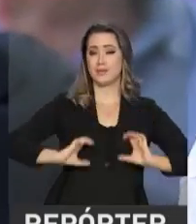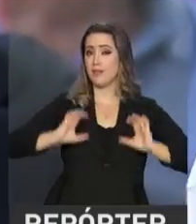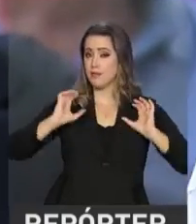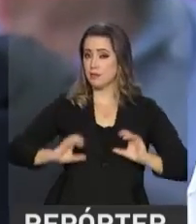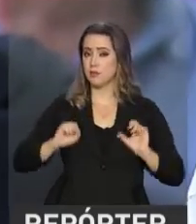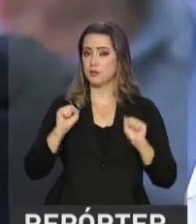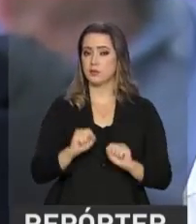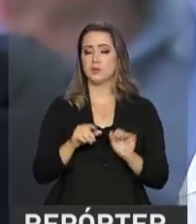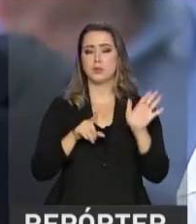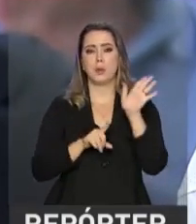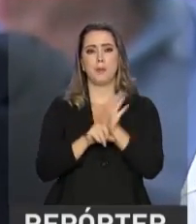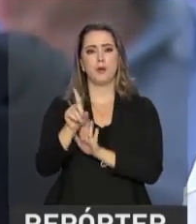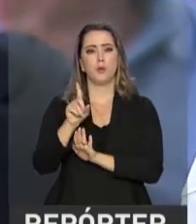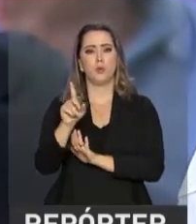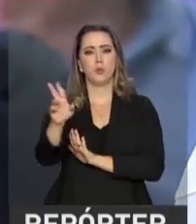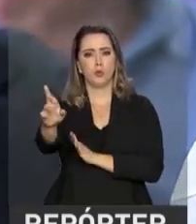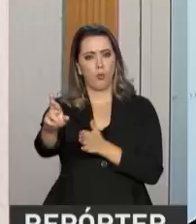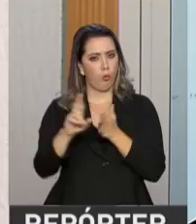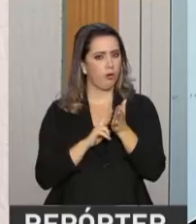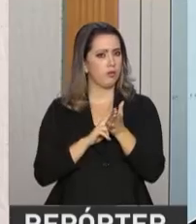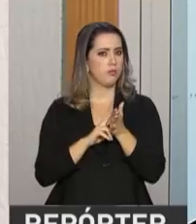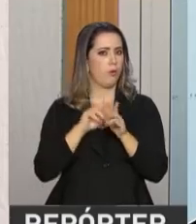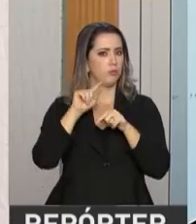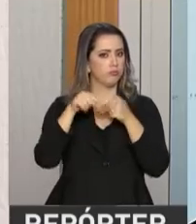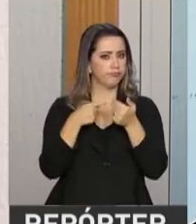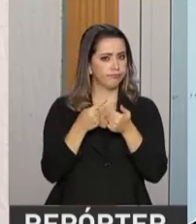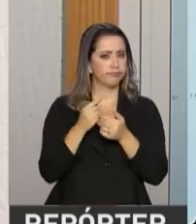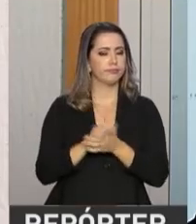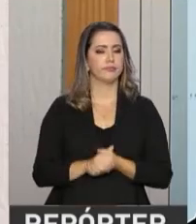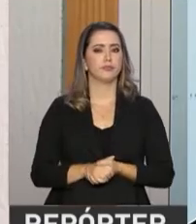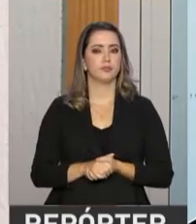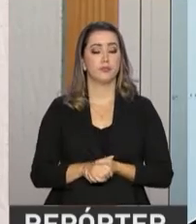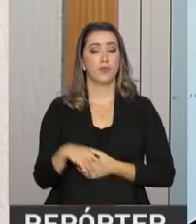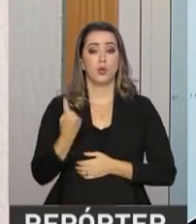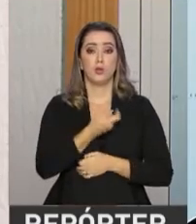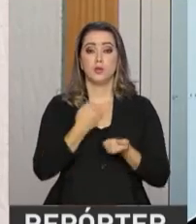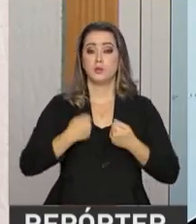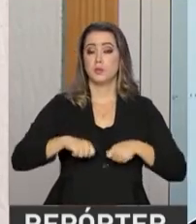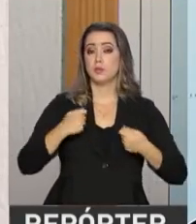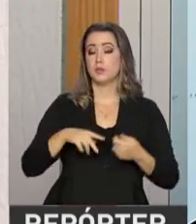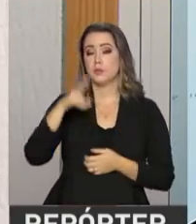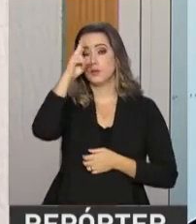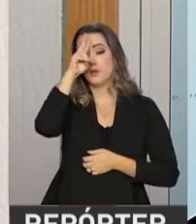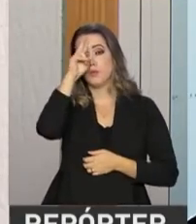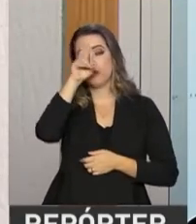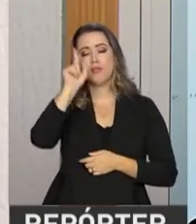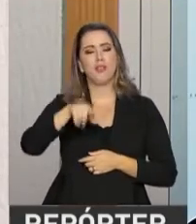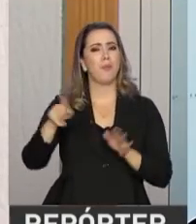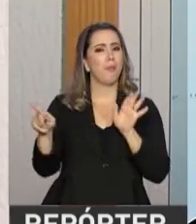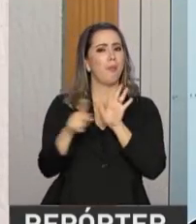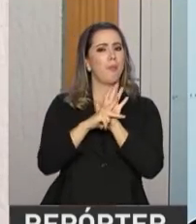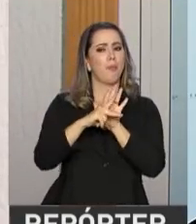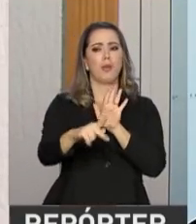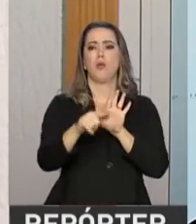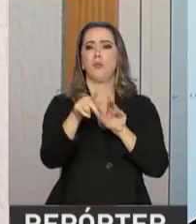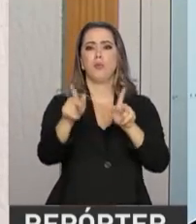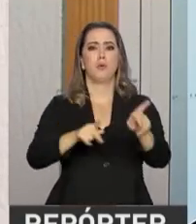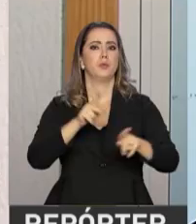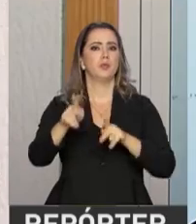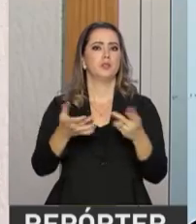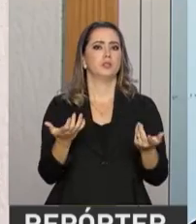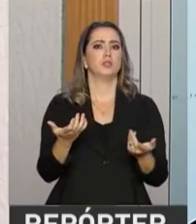a sua pergunta respondida que a gente tem que lembrar que o serviço público é feito para a população se a população não cosmo